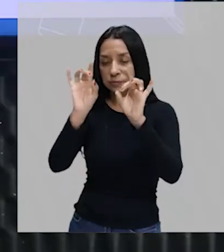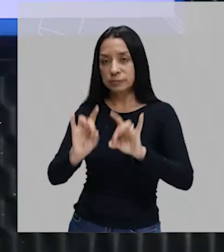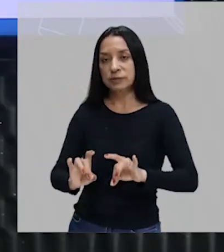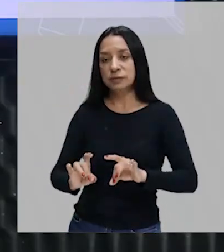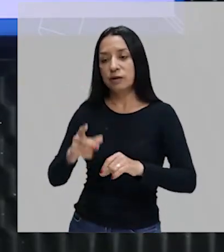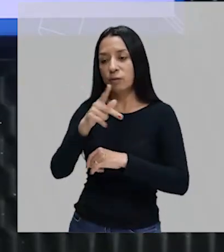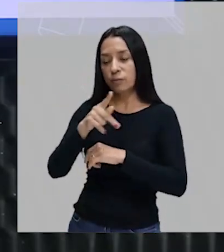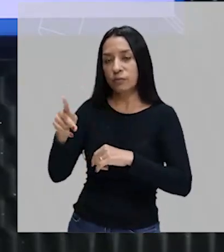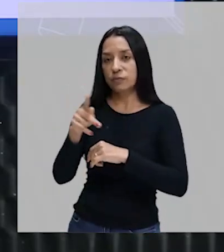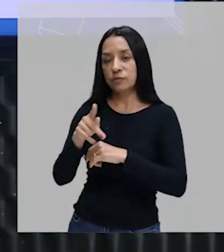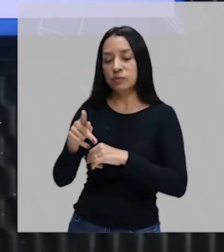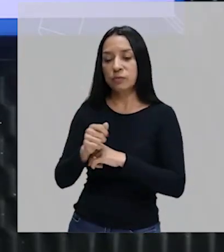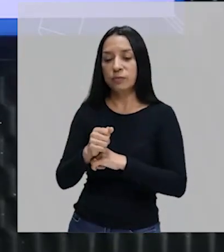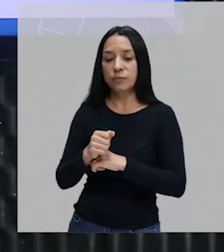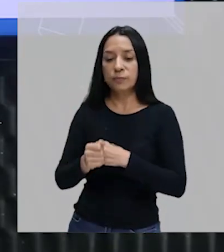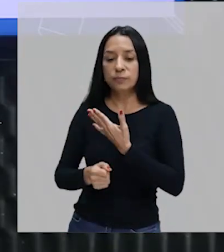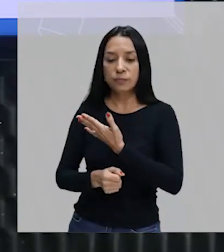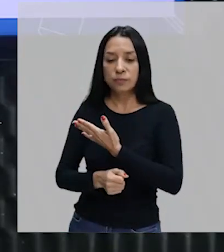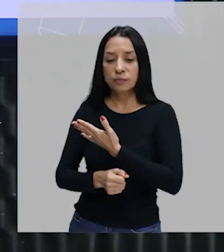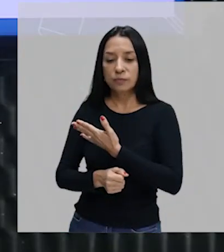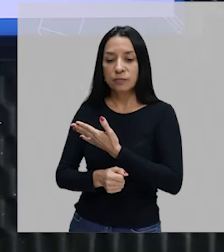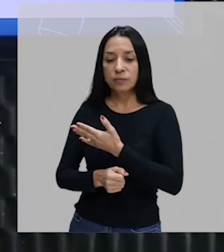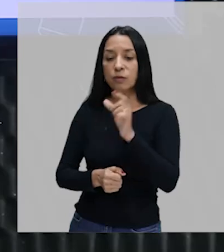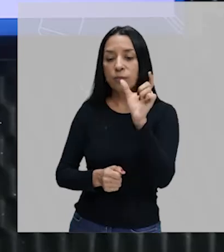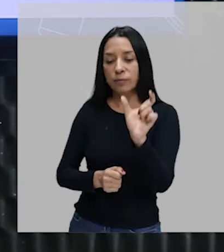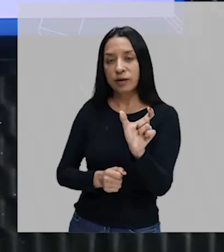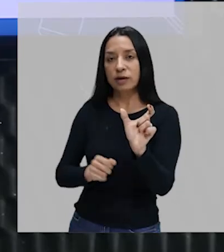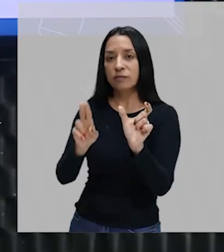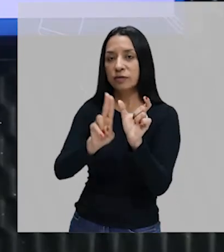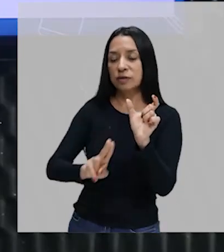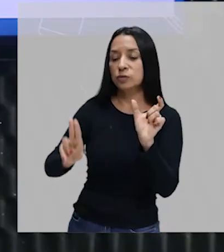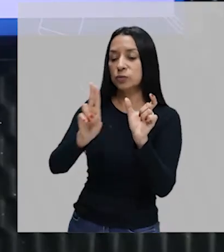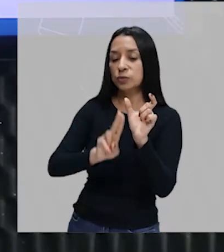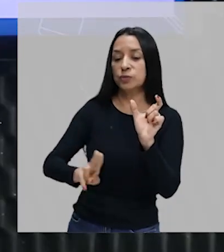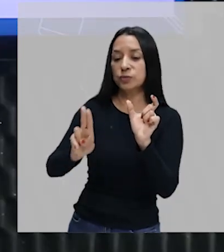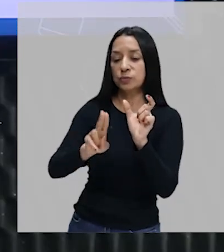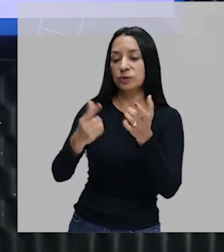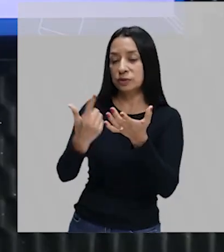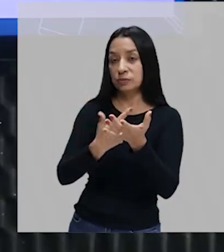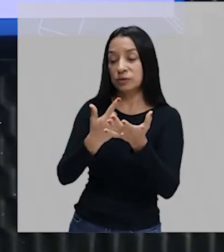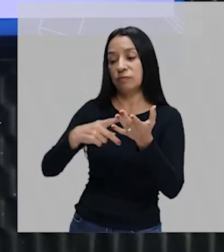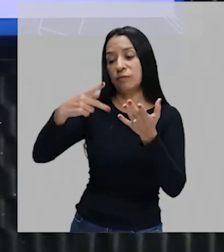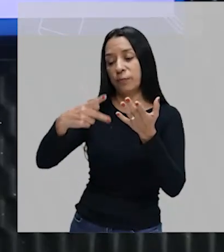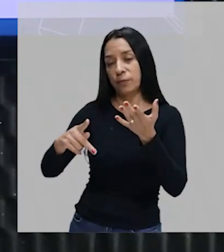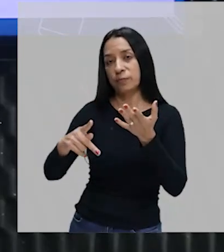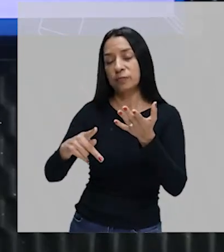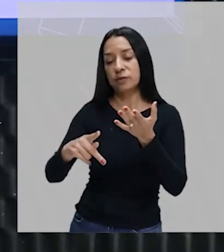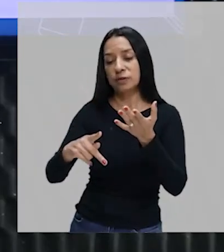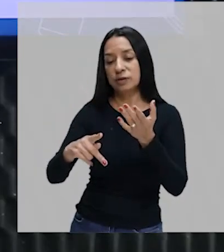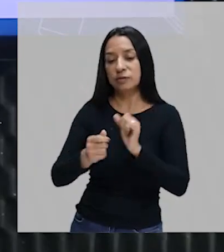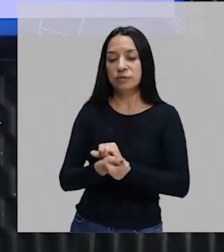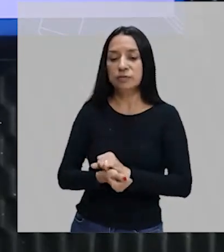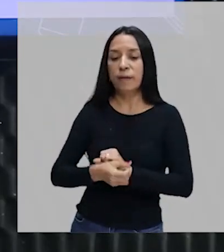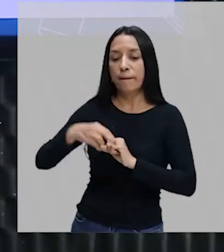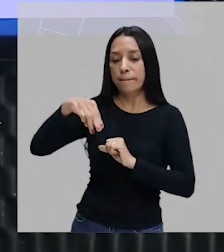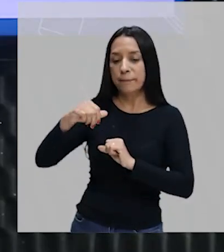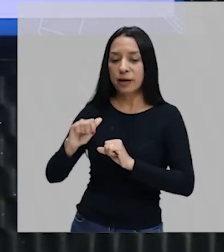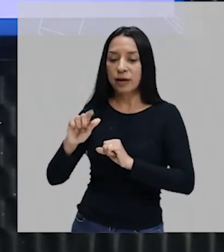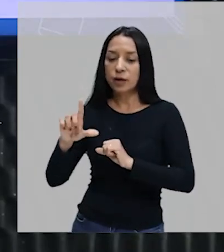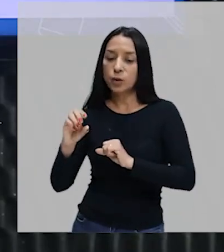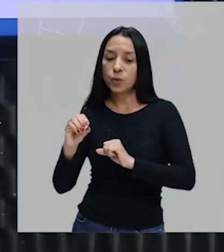que ele utiliza lá no livro dele. O sistema de capitanias hereditária no Maranhão